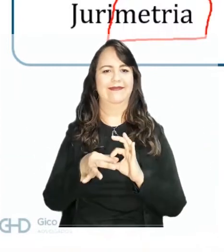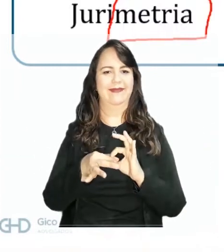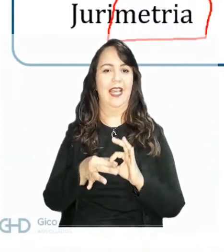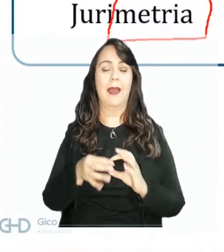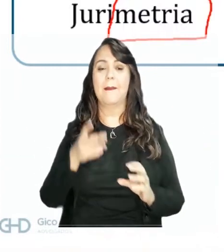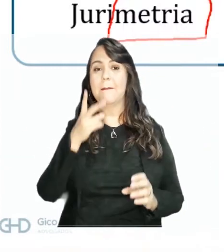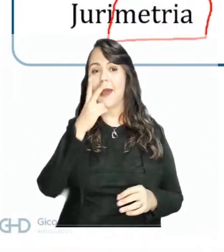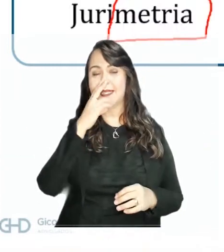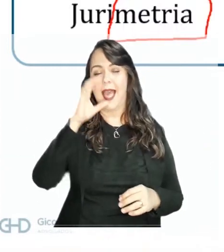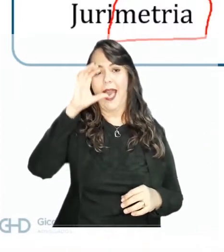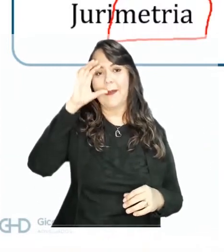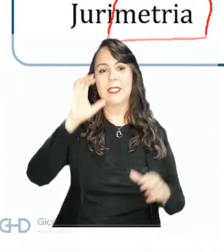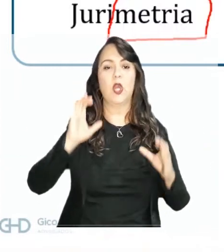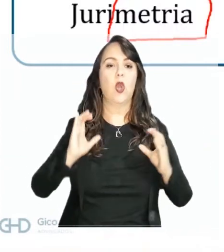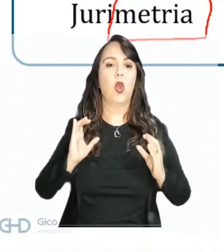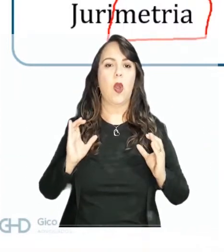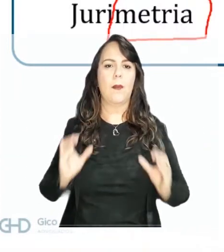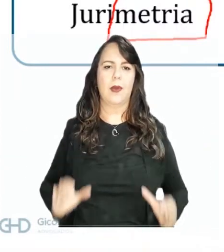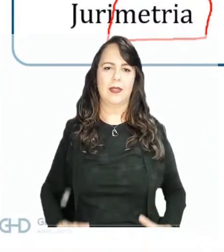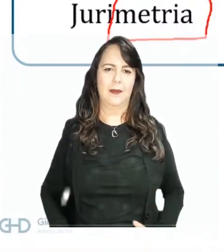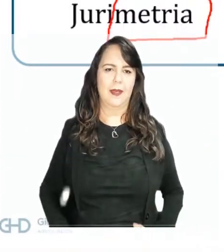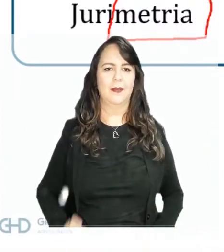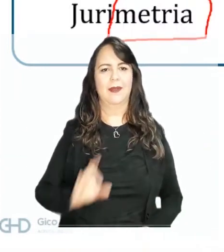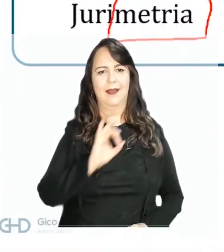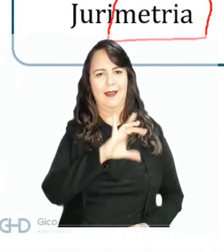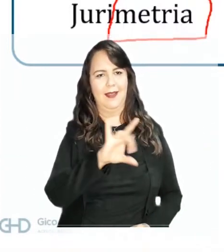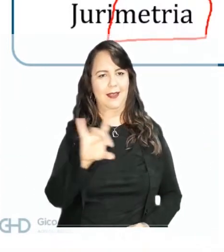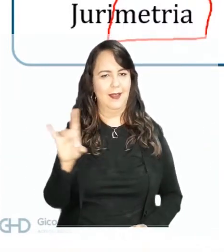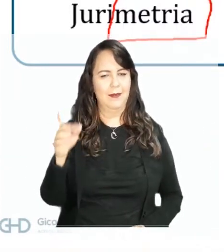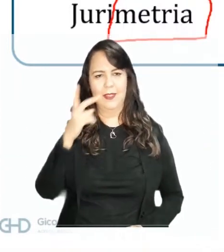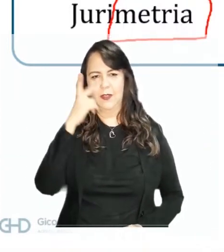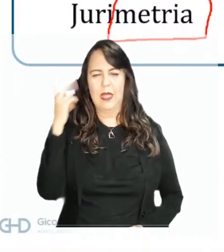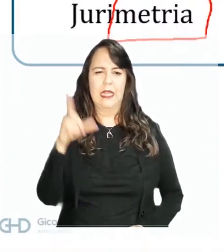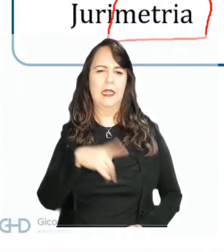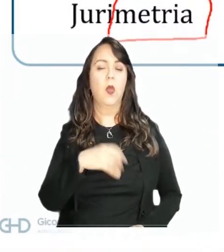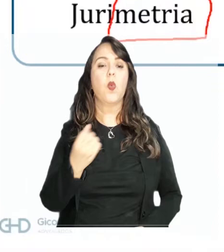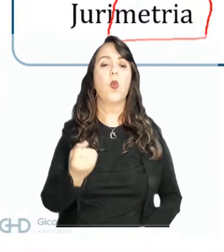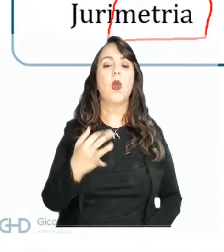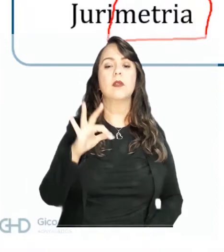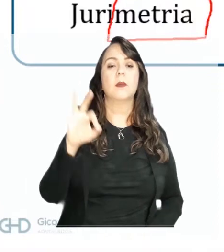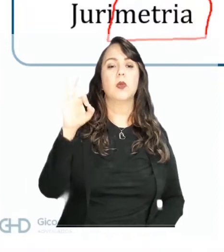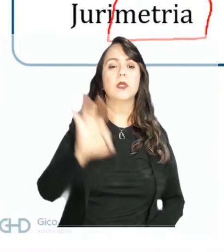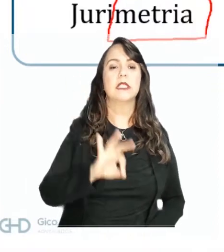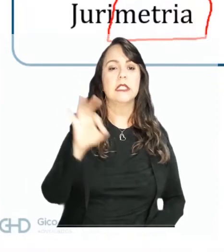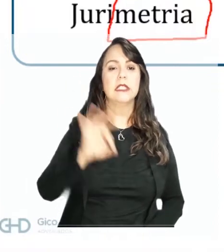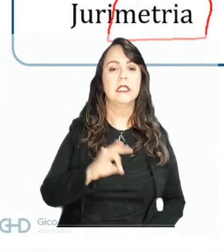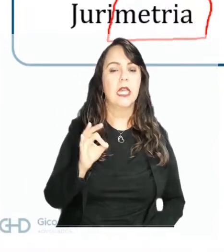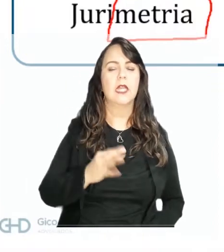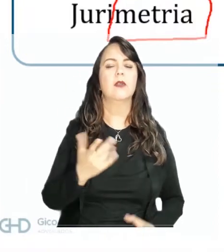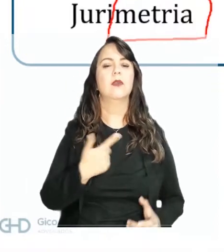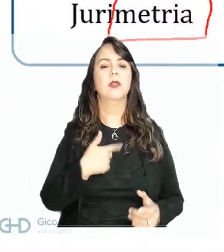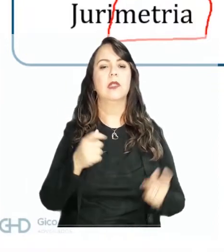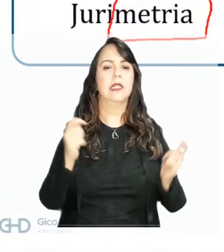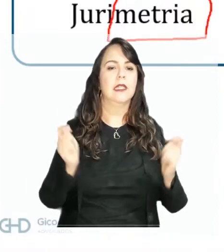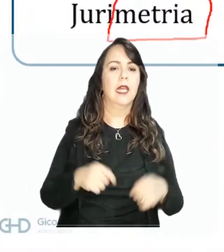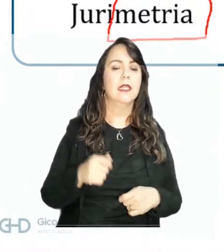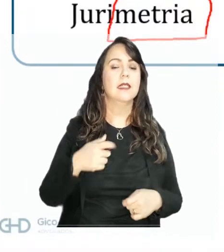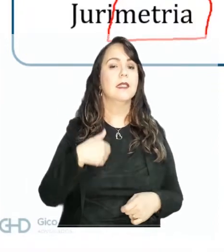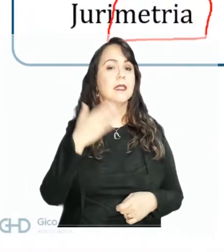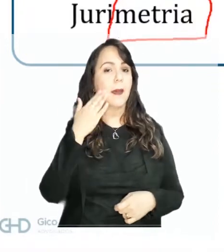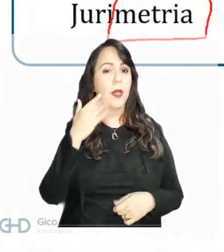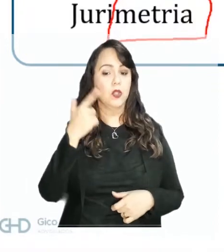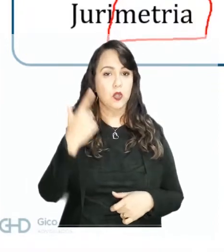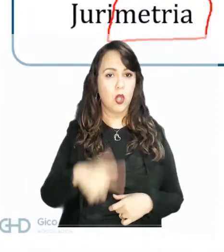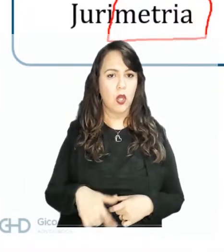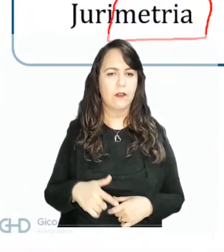tem 78,5% de chance de acontecer a mesma coisa. Então, vale a pena intervir para alterar. Então, a